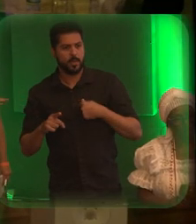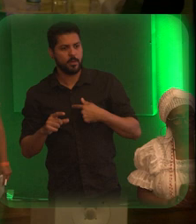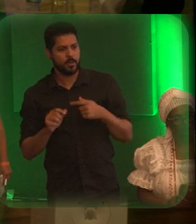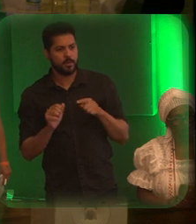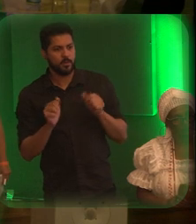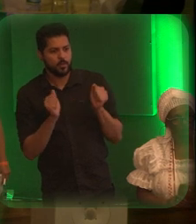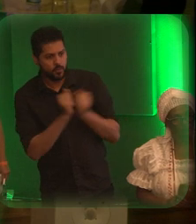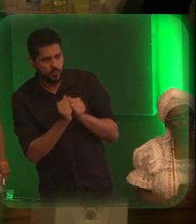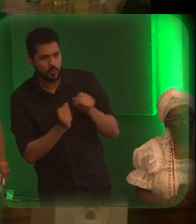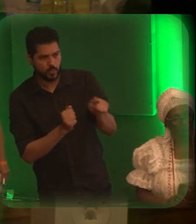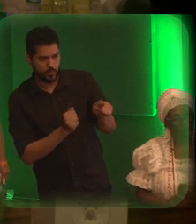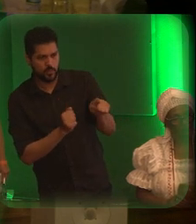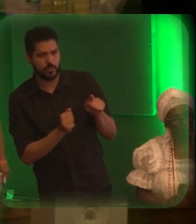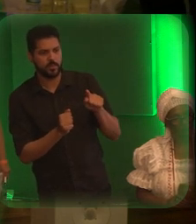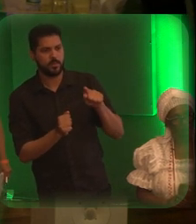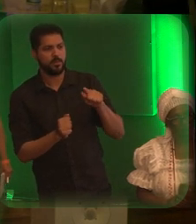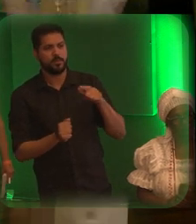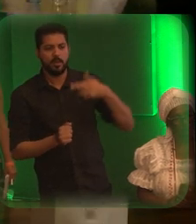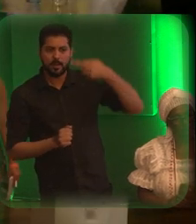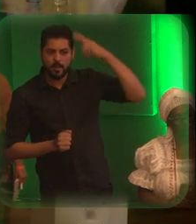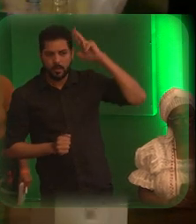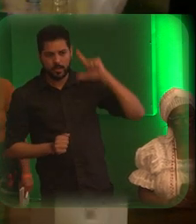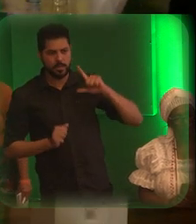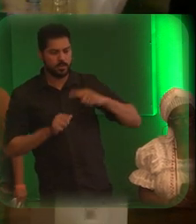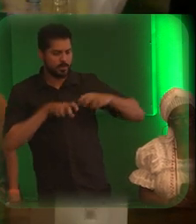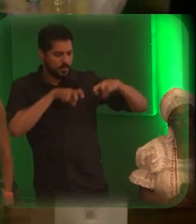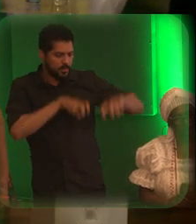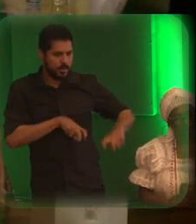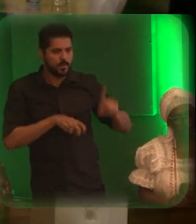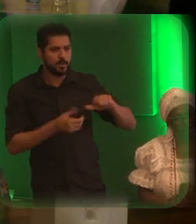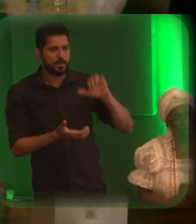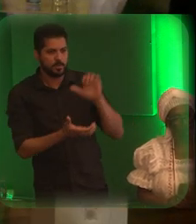minha esposa. Nós estamos juntos desde